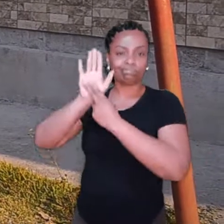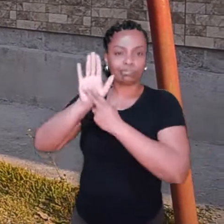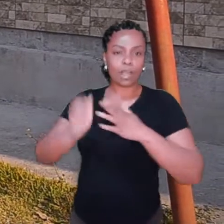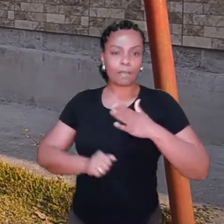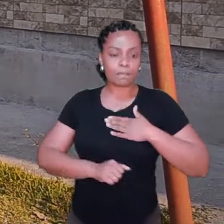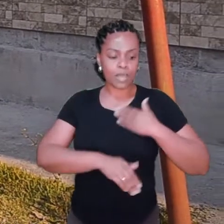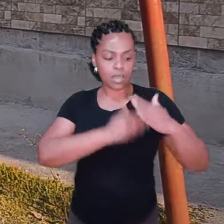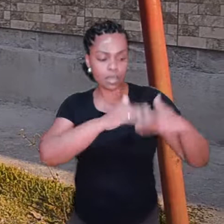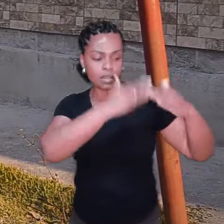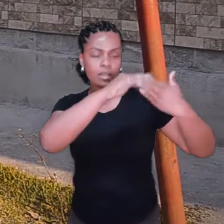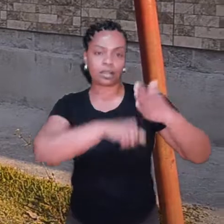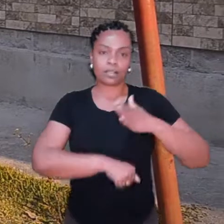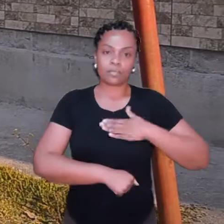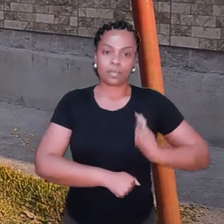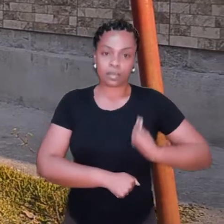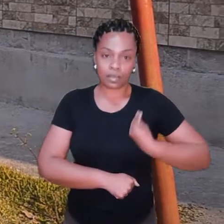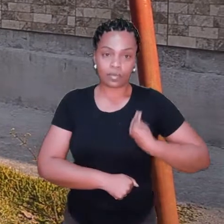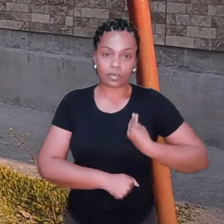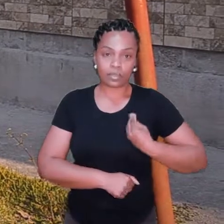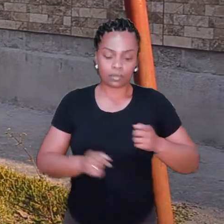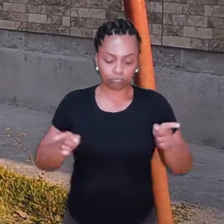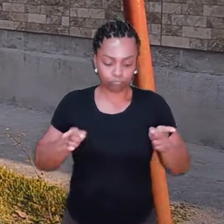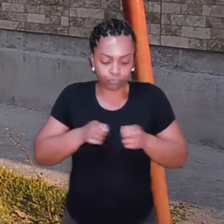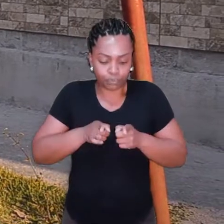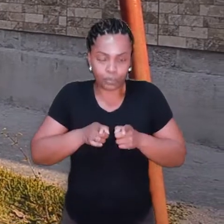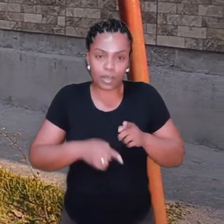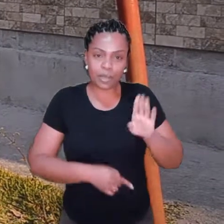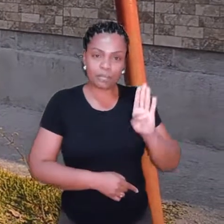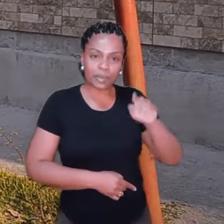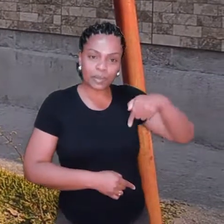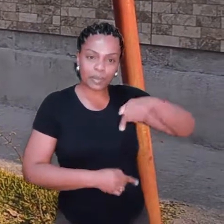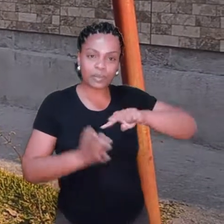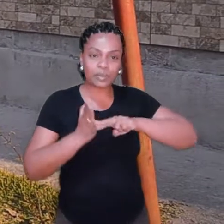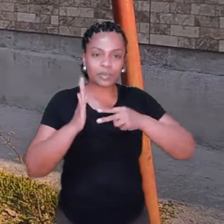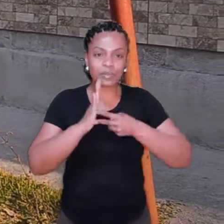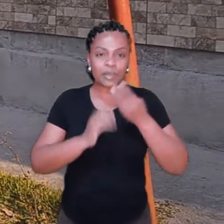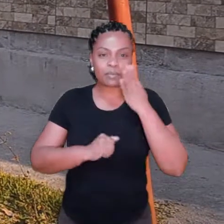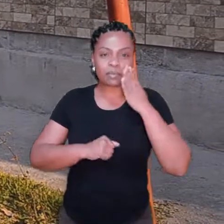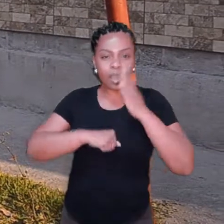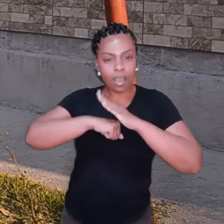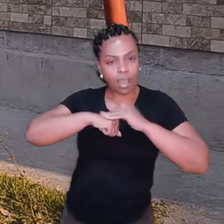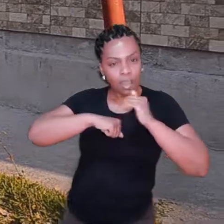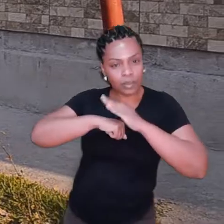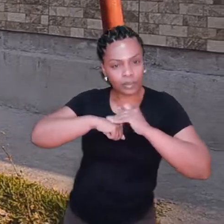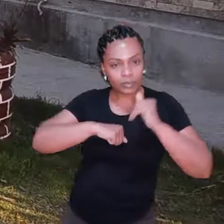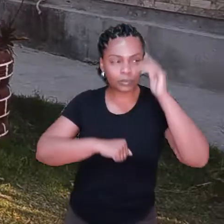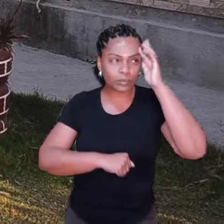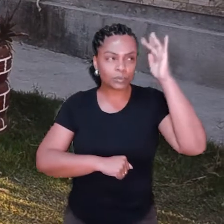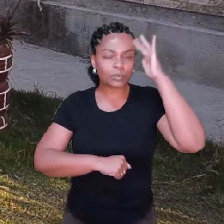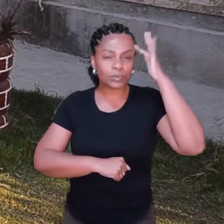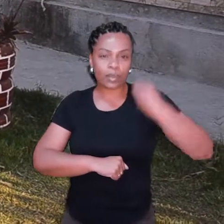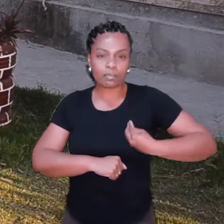deixa eu ser quem eu sou e onde que eu estou montando a minha história. Então, pra mim, Barbacena vai ser sempre bem aqui, minha Barbacena querida.